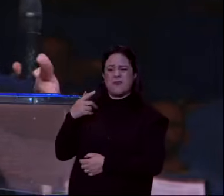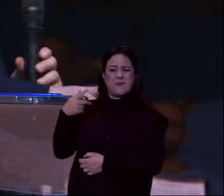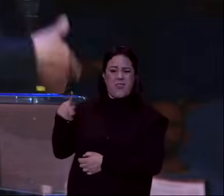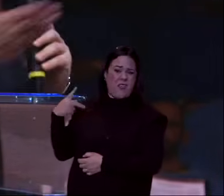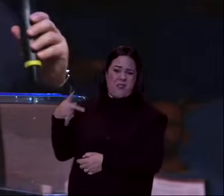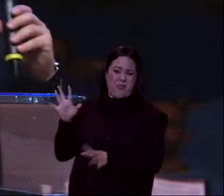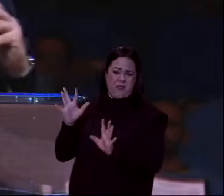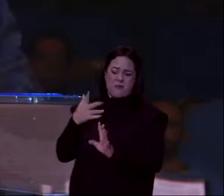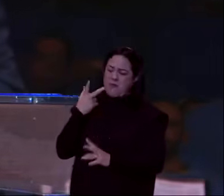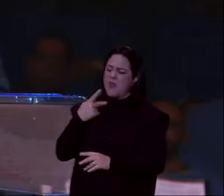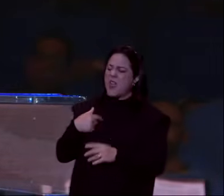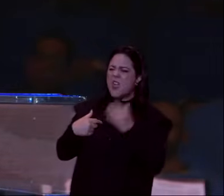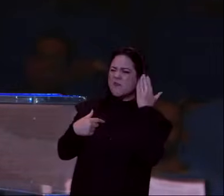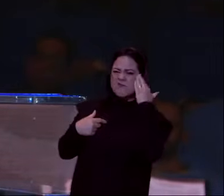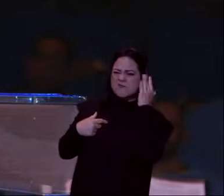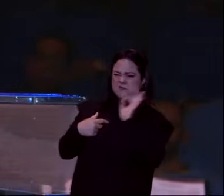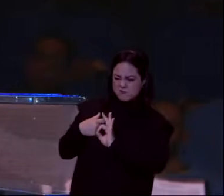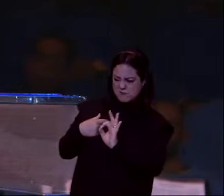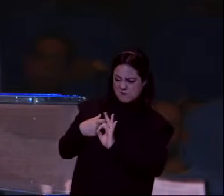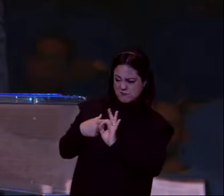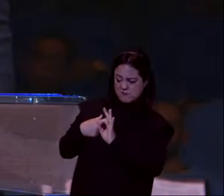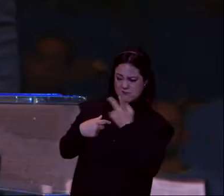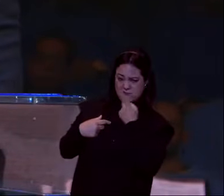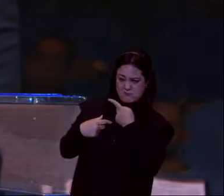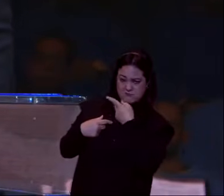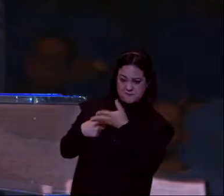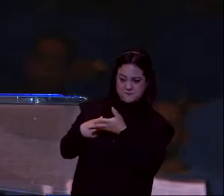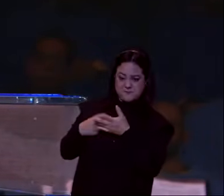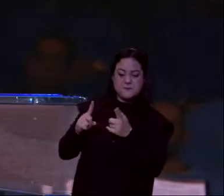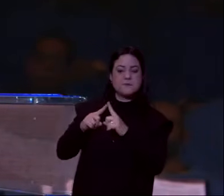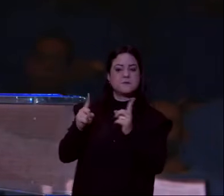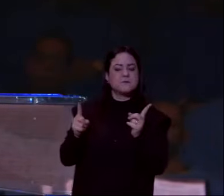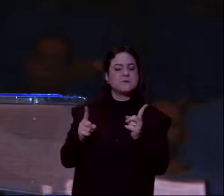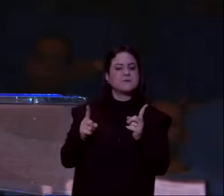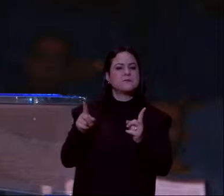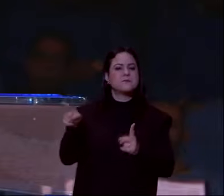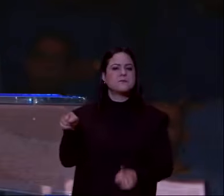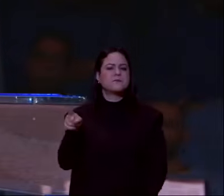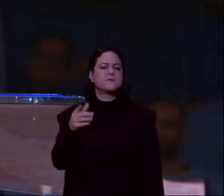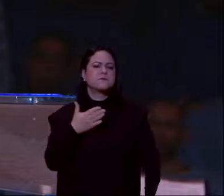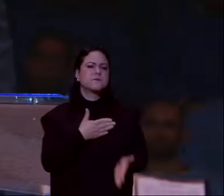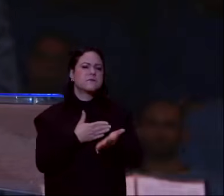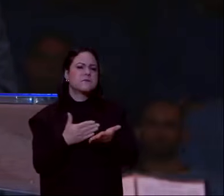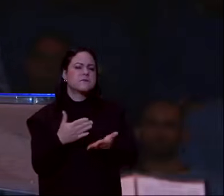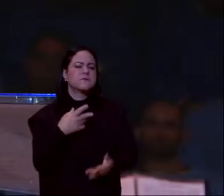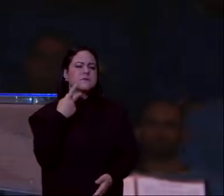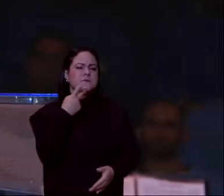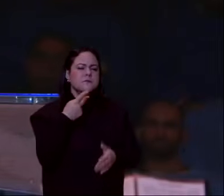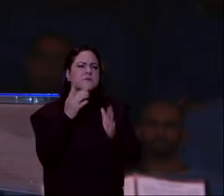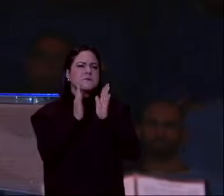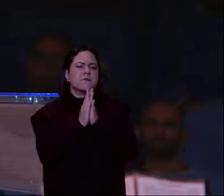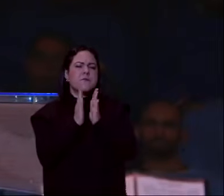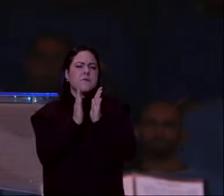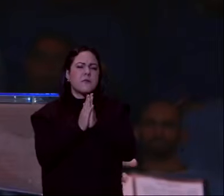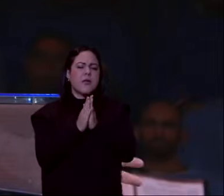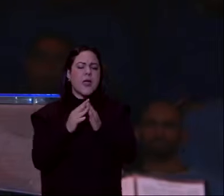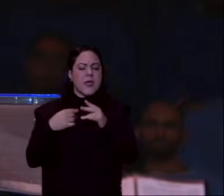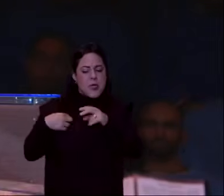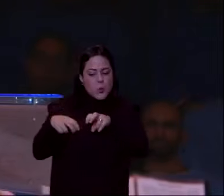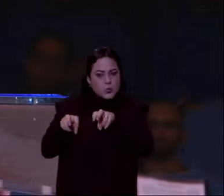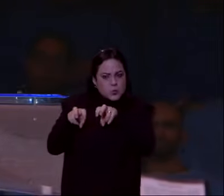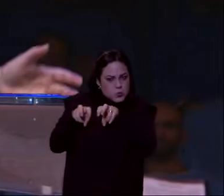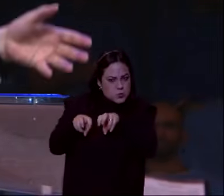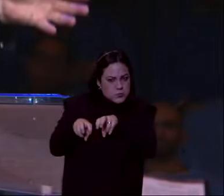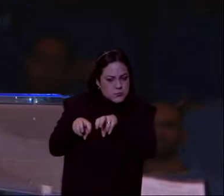entendi absolutamente nada do que ela estava falando, mas aquela hora que aquela senhora começou a orar, eu estava do